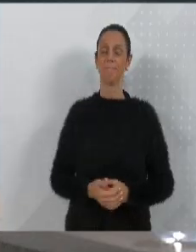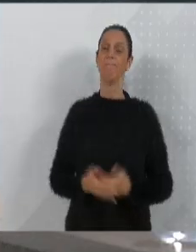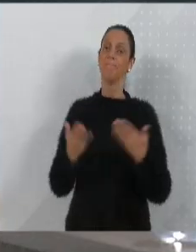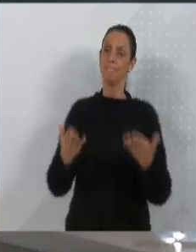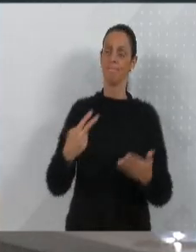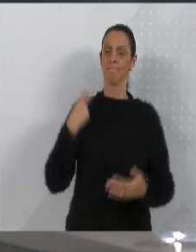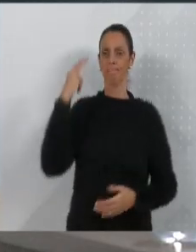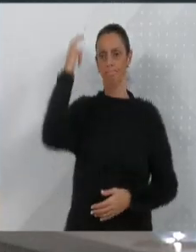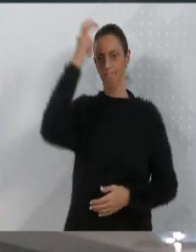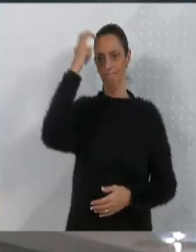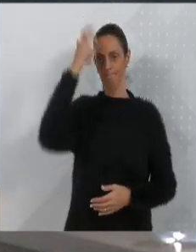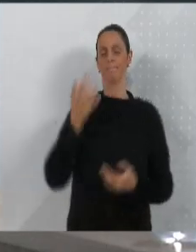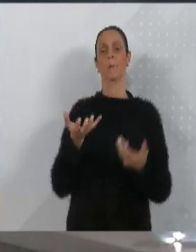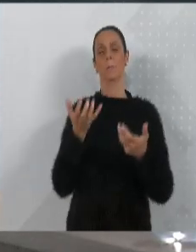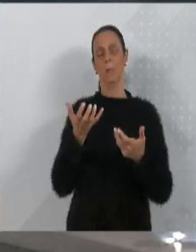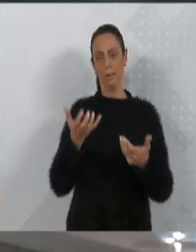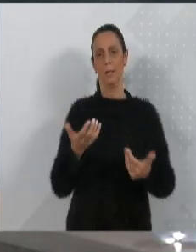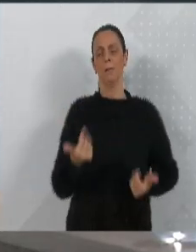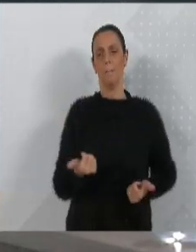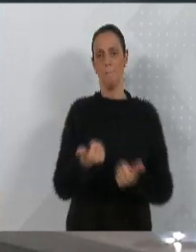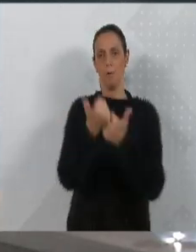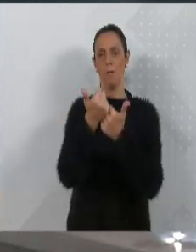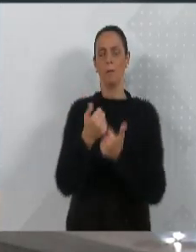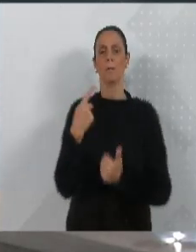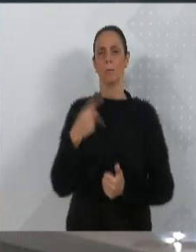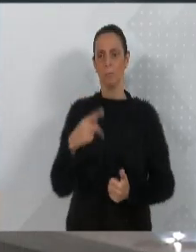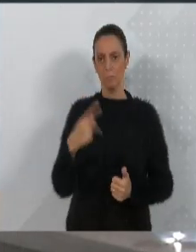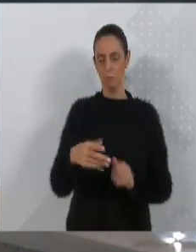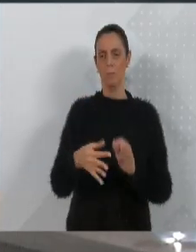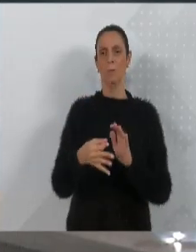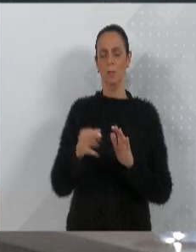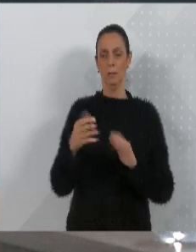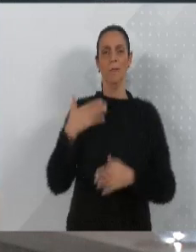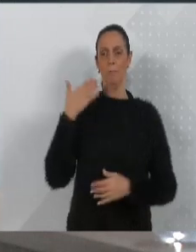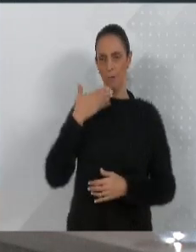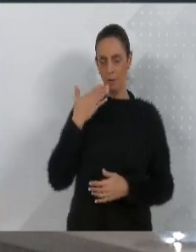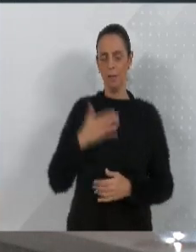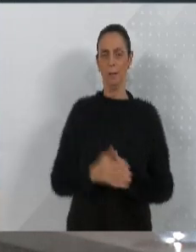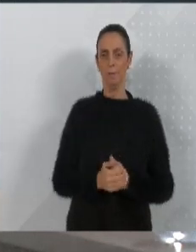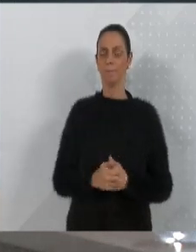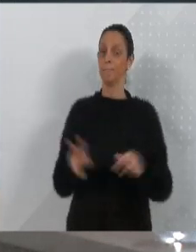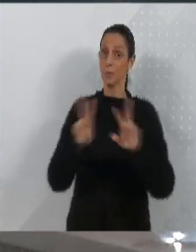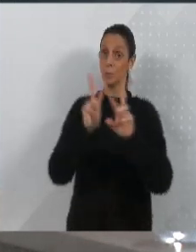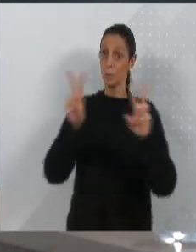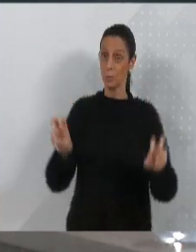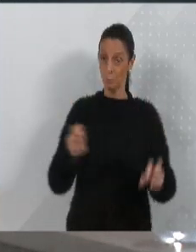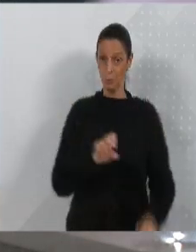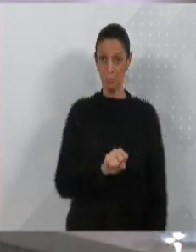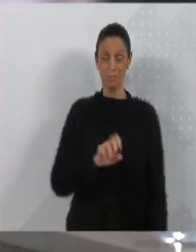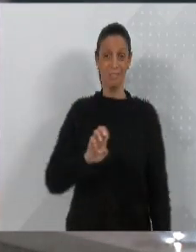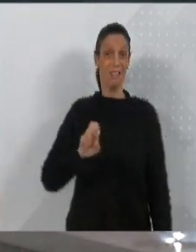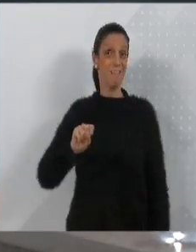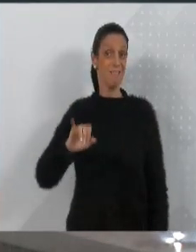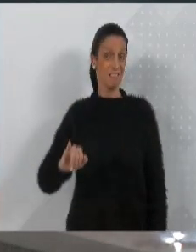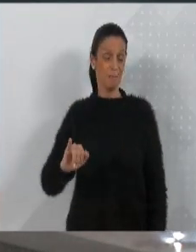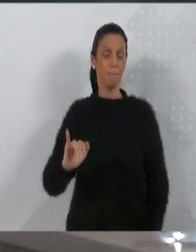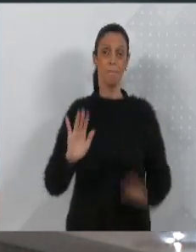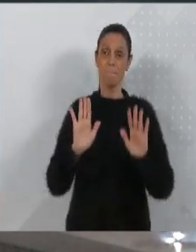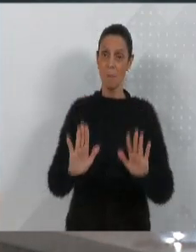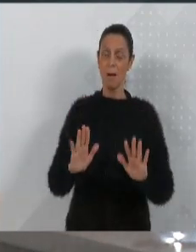alemão quero aqui contribuir com vossa fala a respeito principalmente do que diz respeito ao ses só que